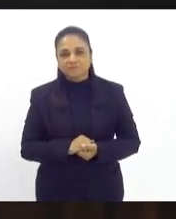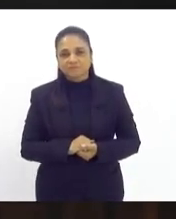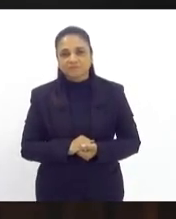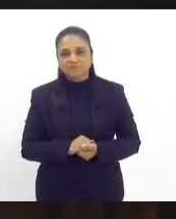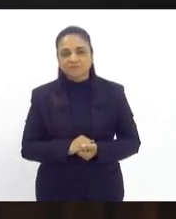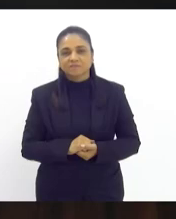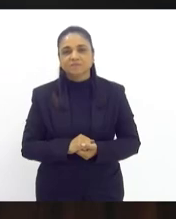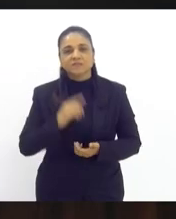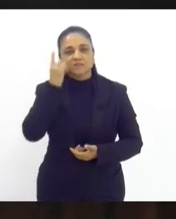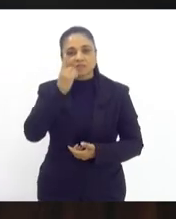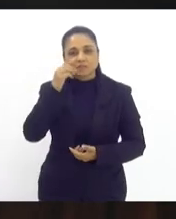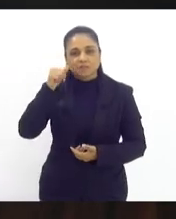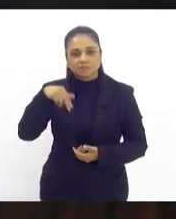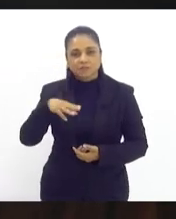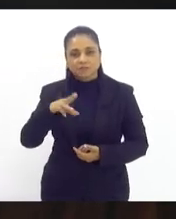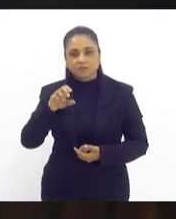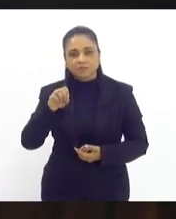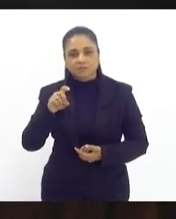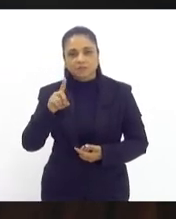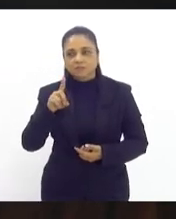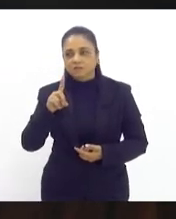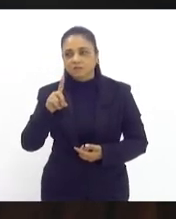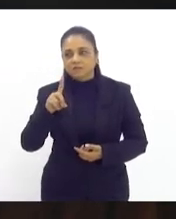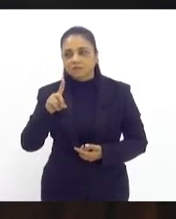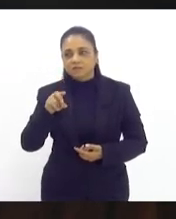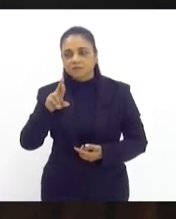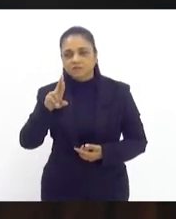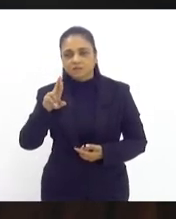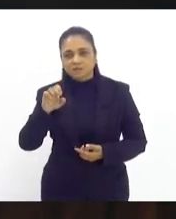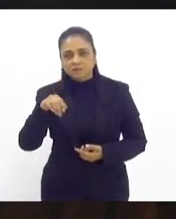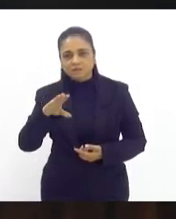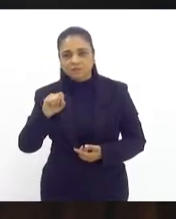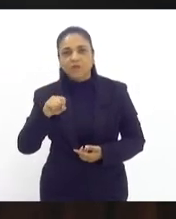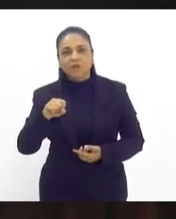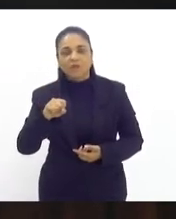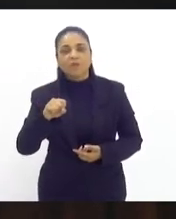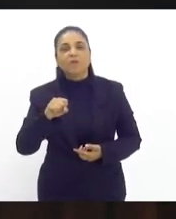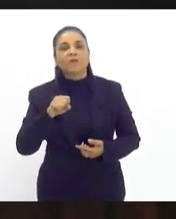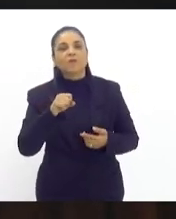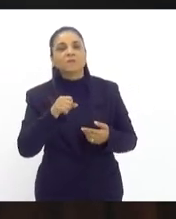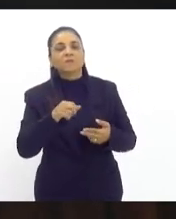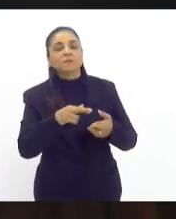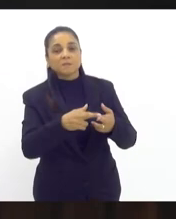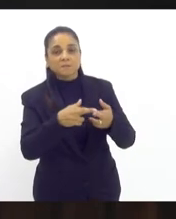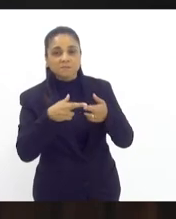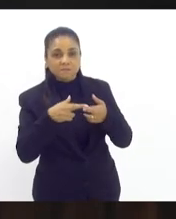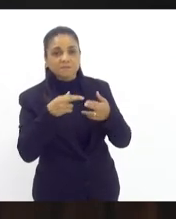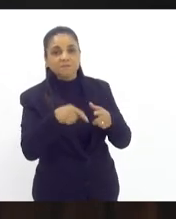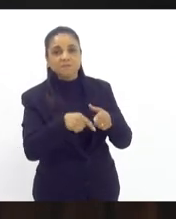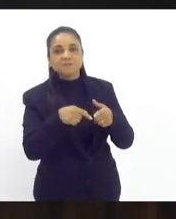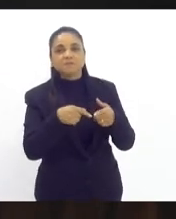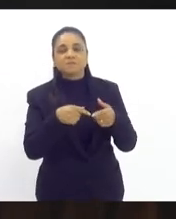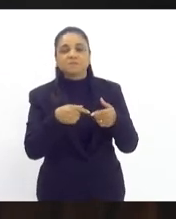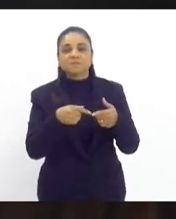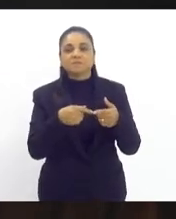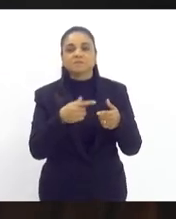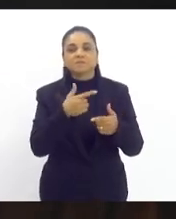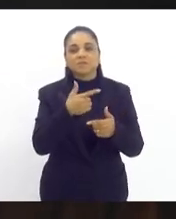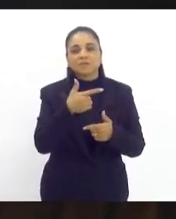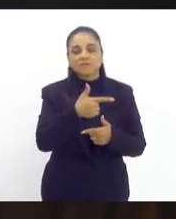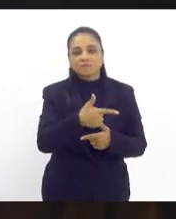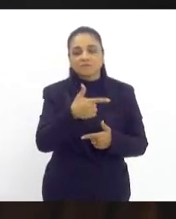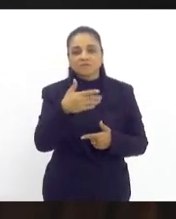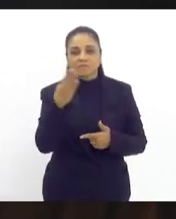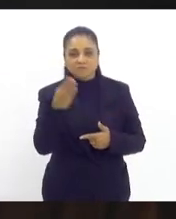ainda Deputado Anderson Moraes requerimento de inclusão não é do dia do projeto de lei 345 2023 em votação